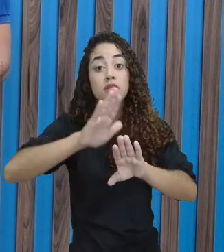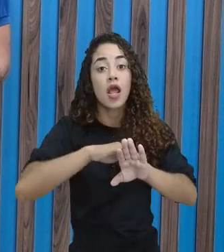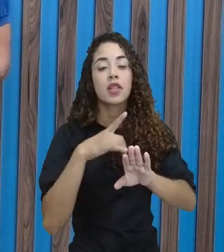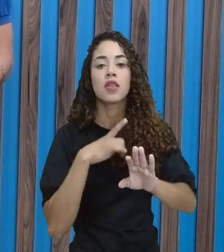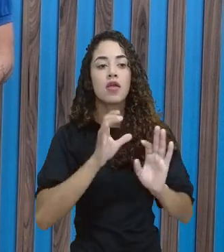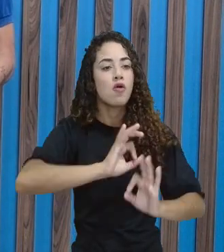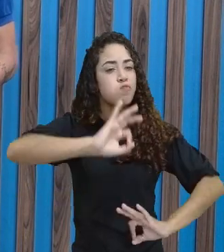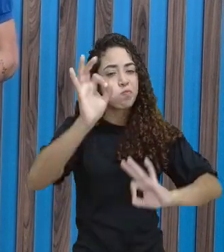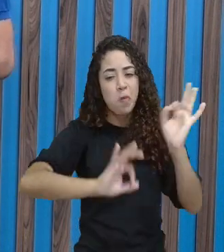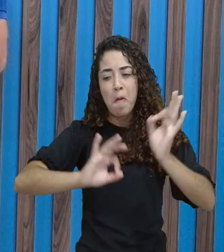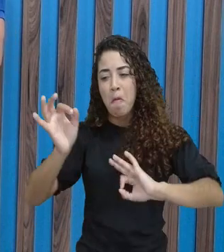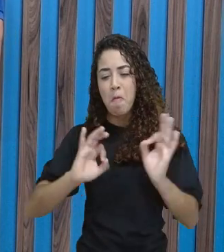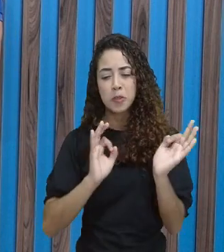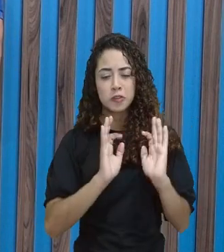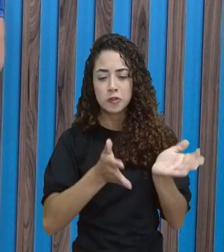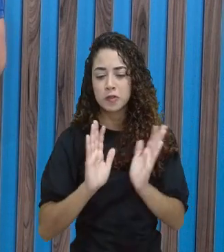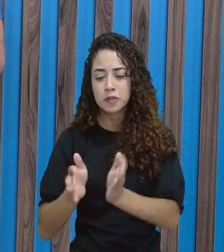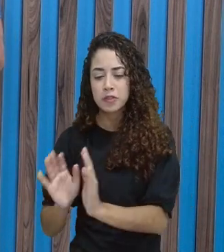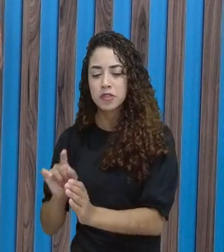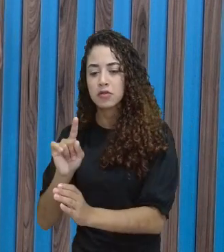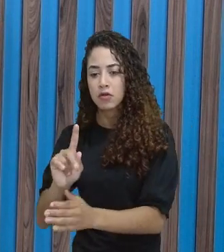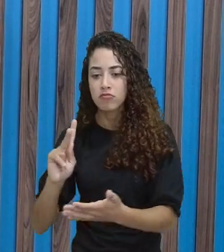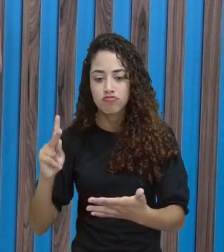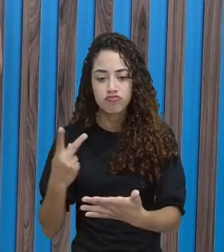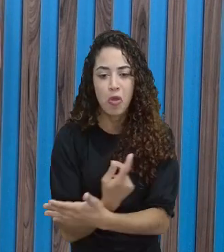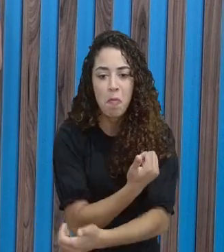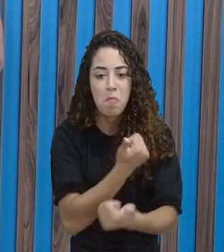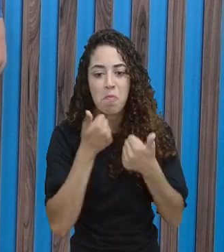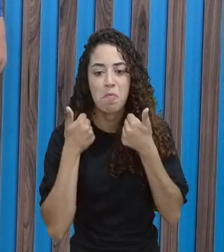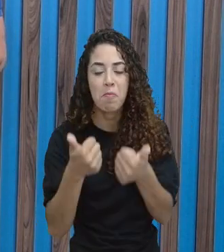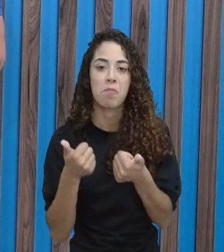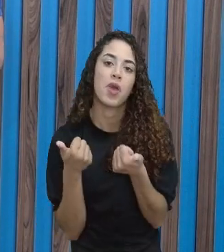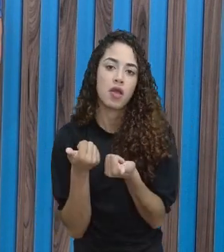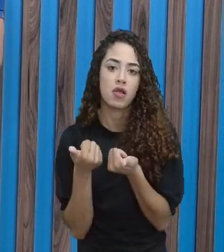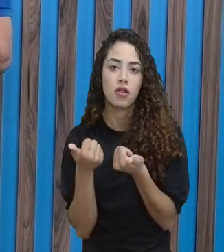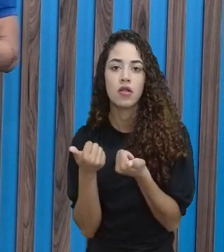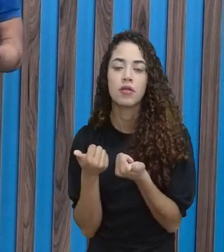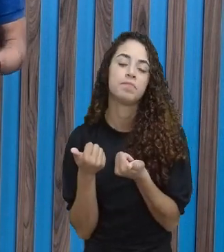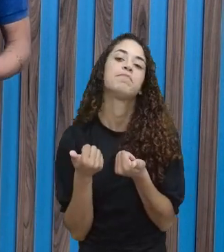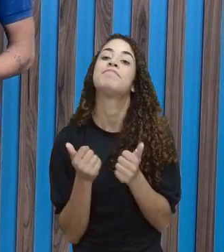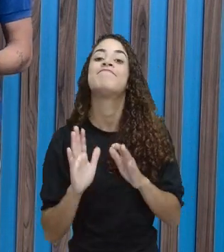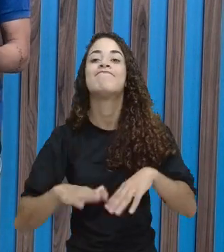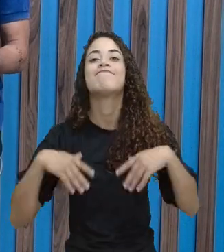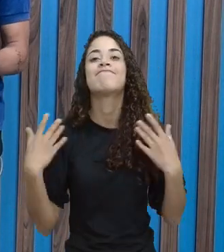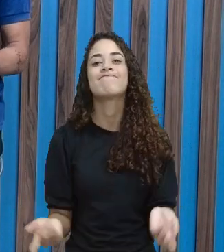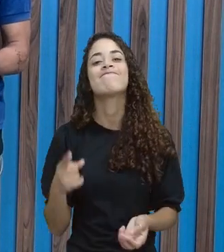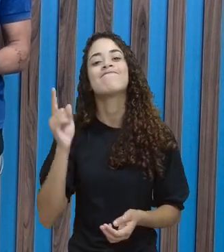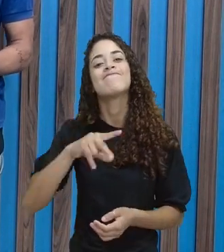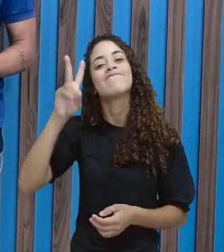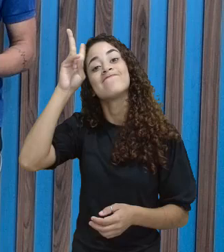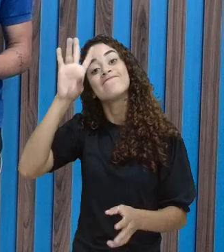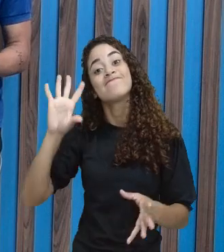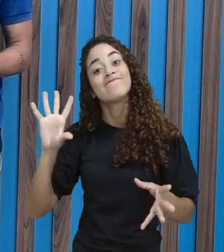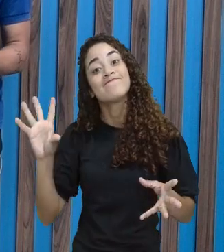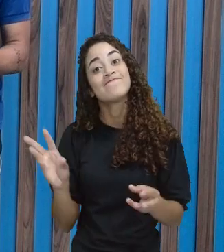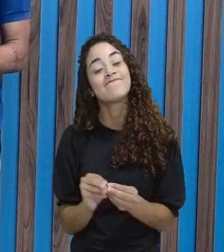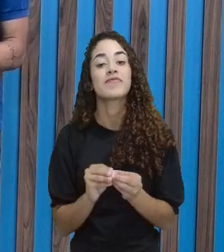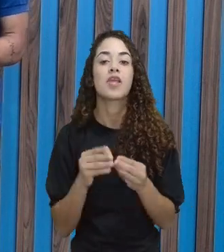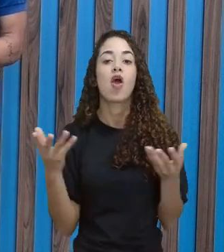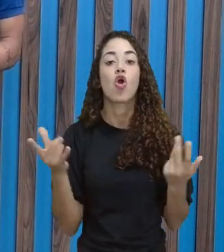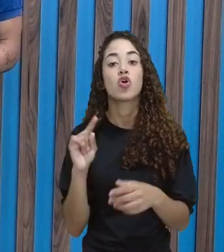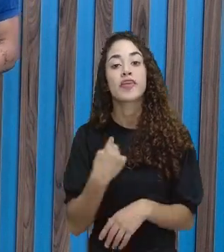grande organização para que tudo aconteça da melhor forma possível. Então, essa foi a nossa revisão e agora a